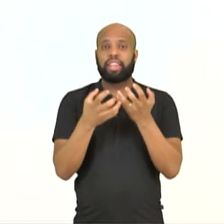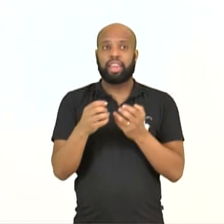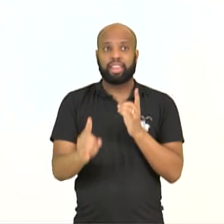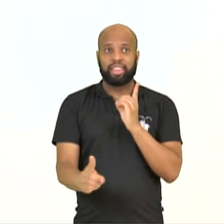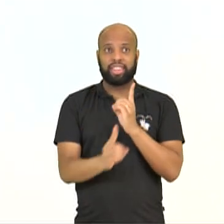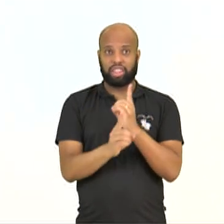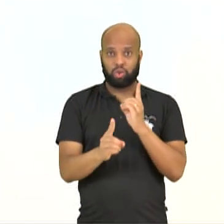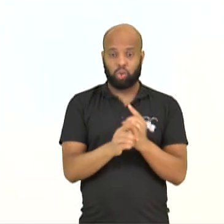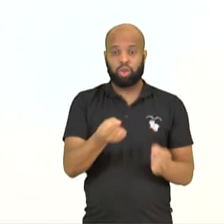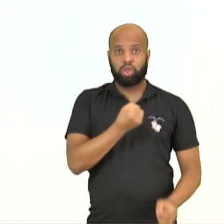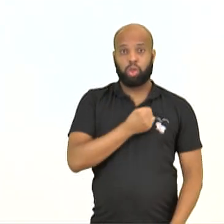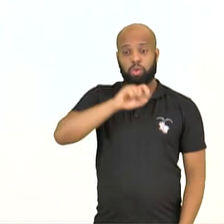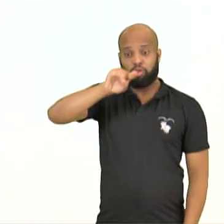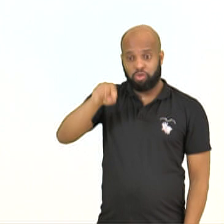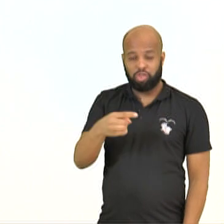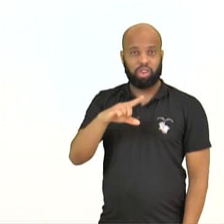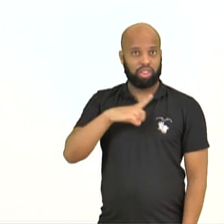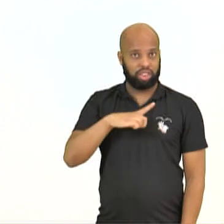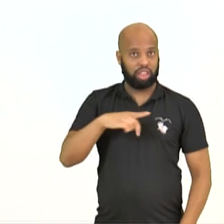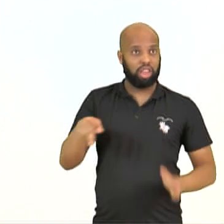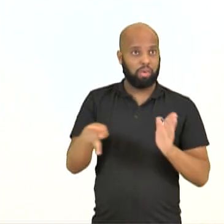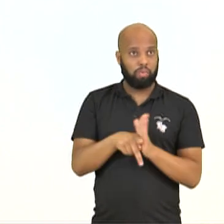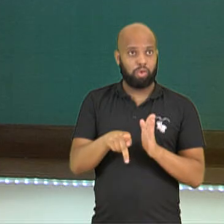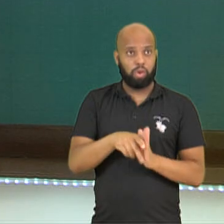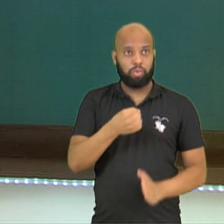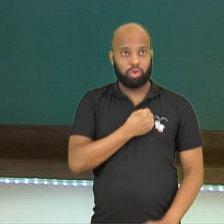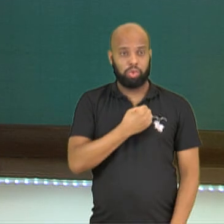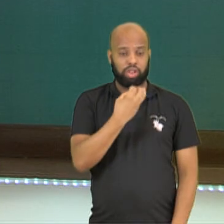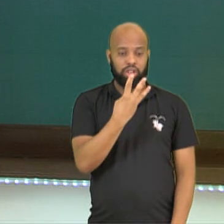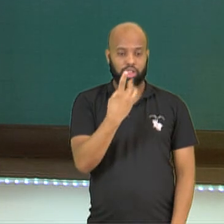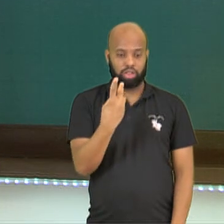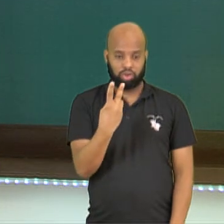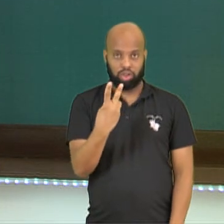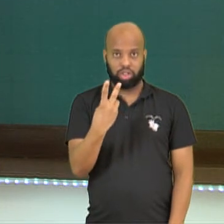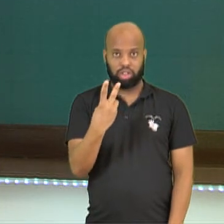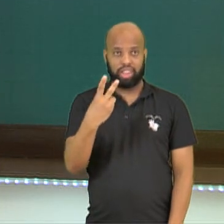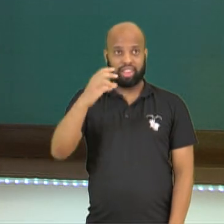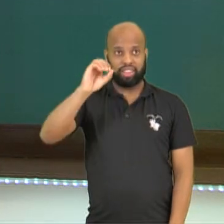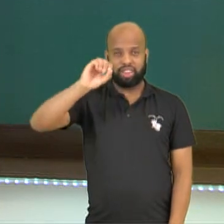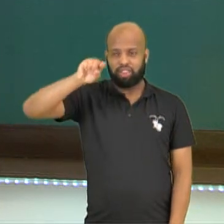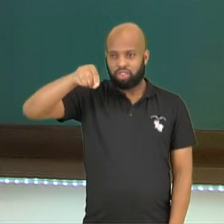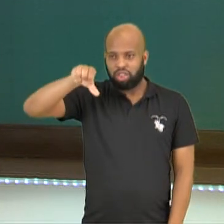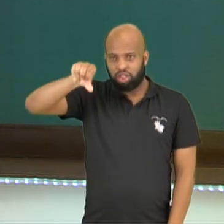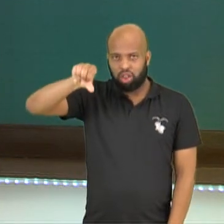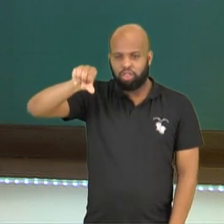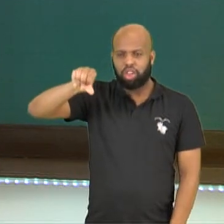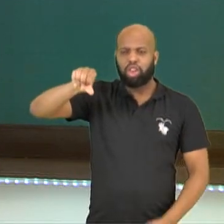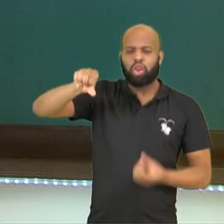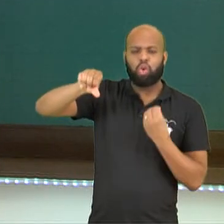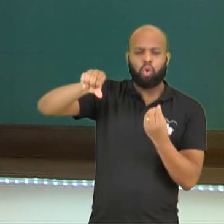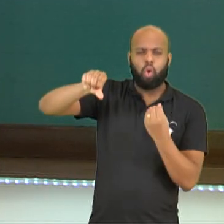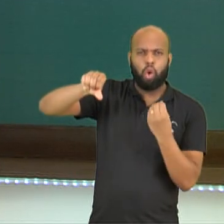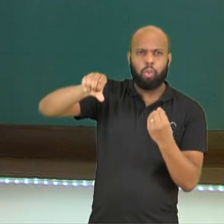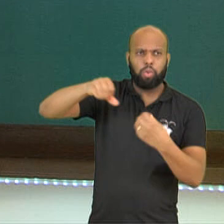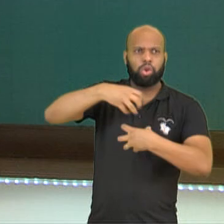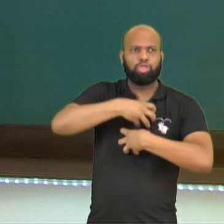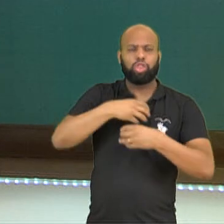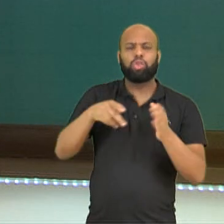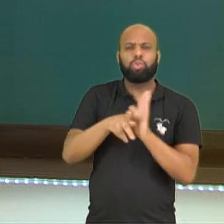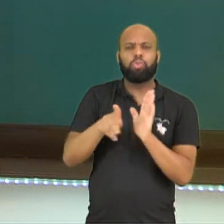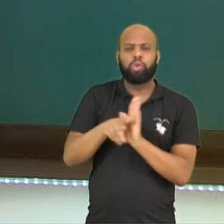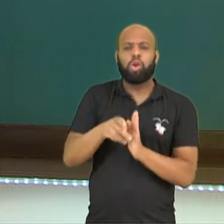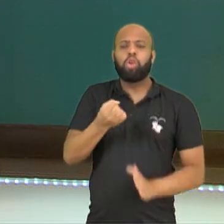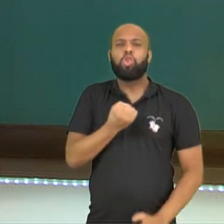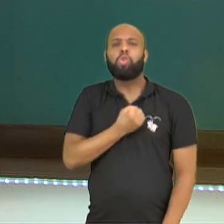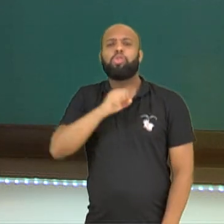decimal aproximada de 32 elevado a 0,9? 32 elevado a 0,9 em centímetros. Se você fosse